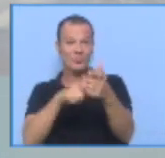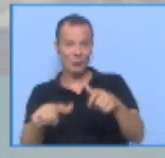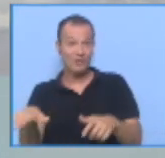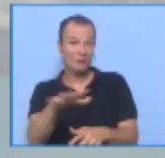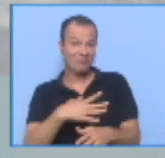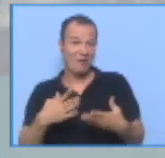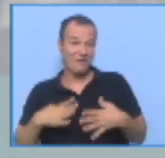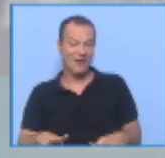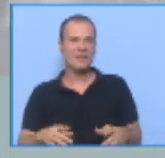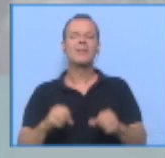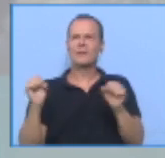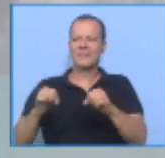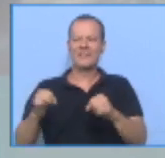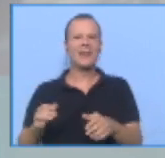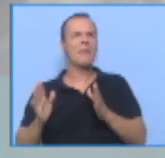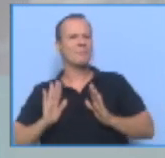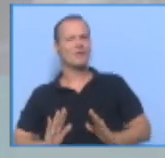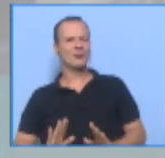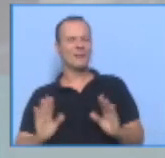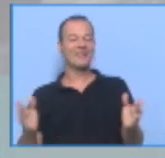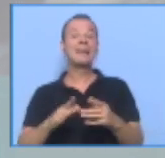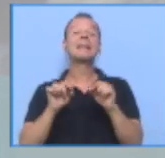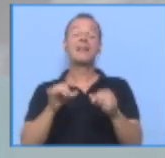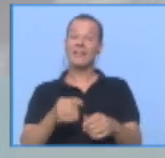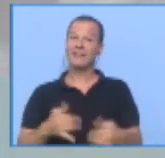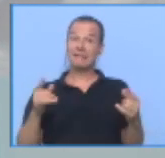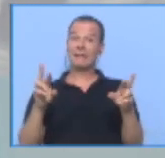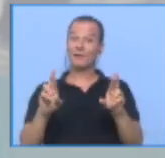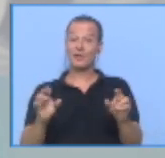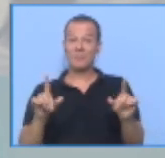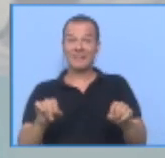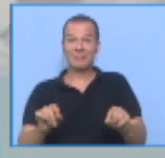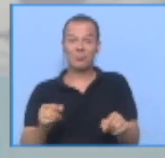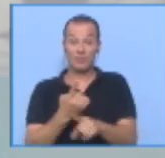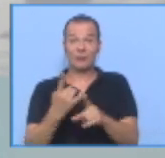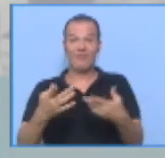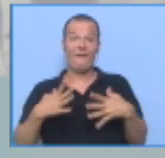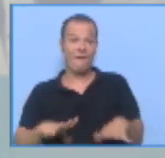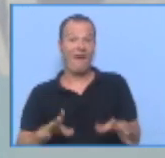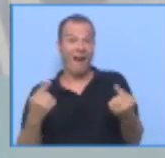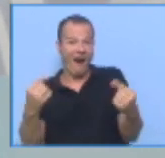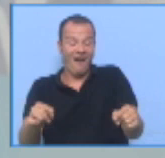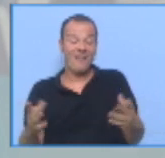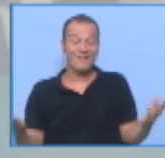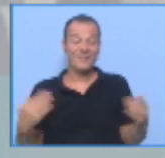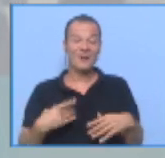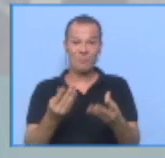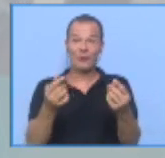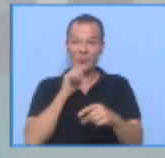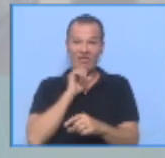verdade, estão muitos ritmos, não é? Exatamente, e felizmente que é possível também fazer férias, claro. Muitos podemos fazer